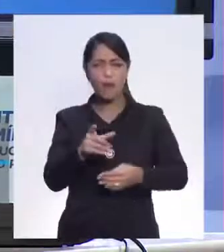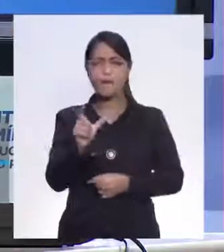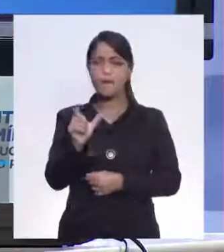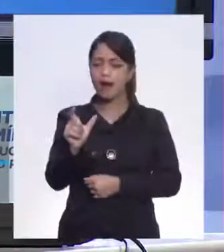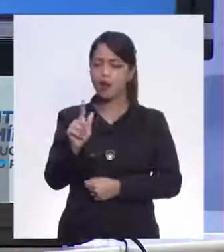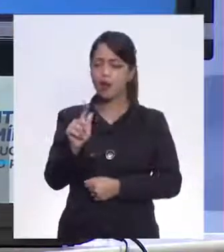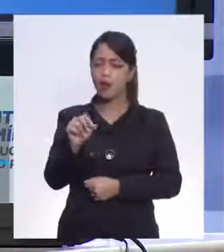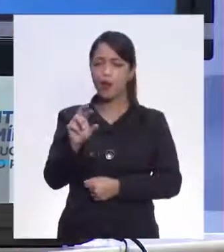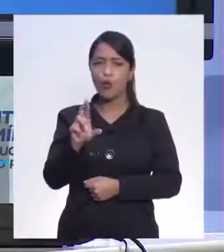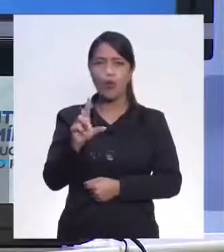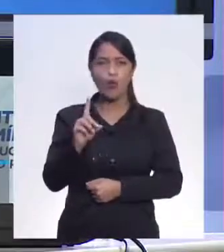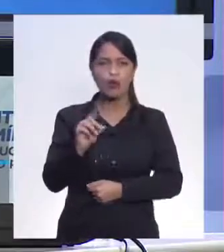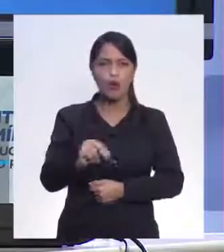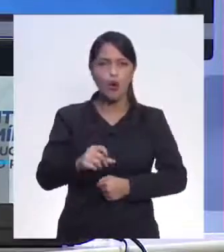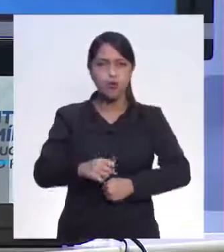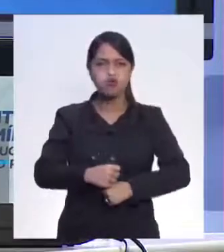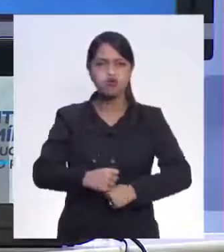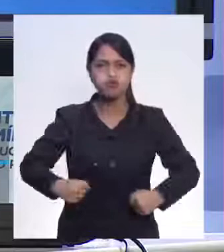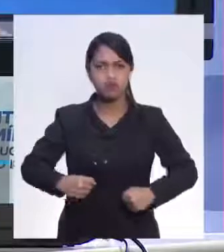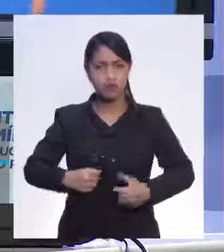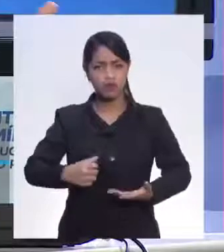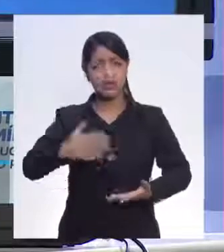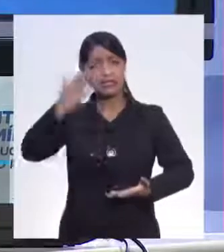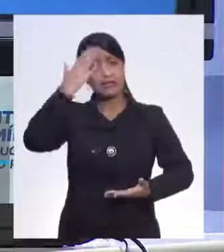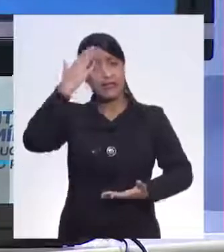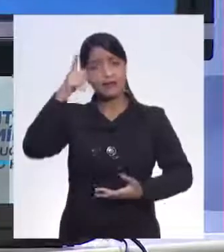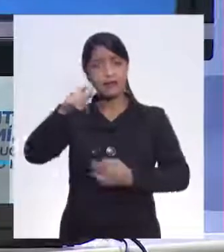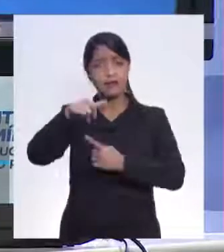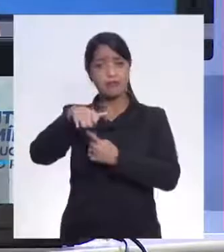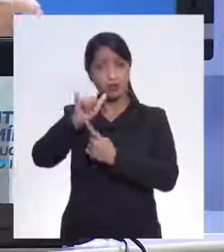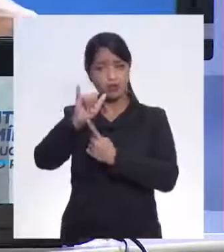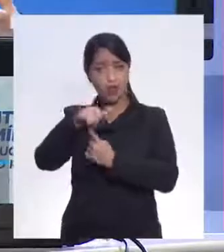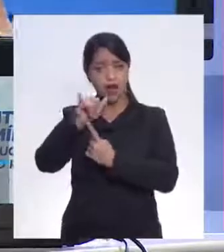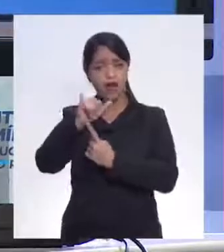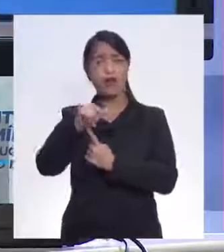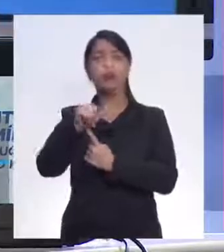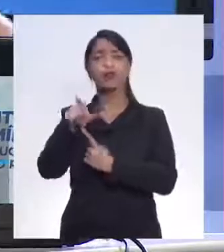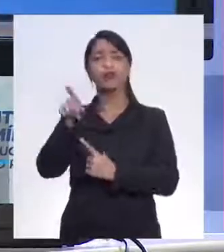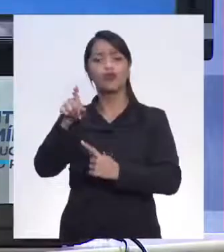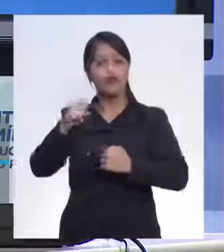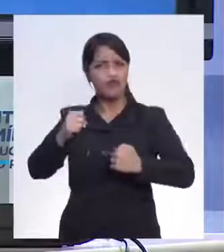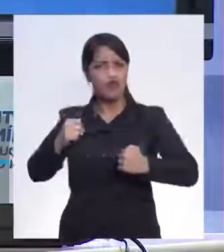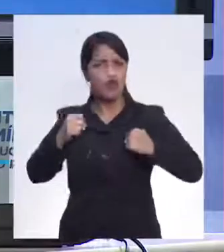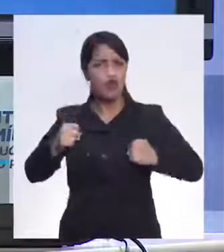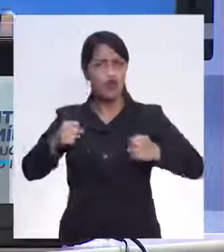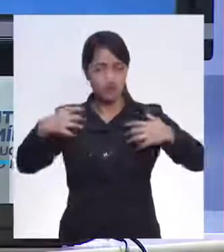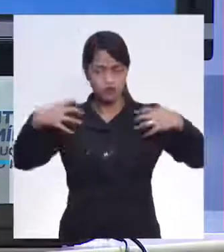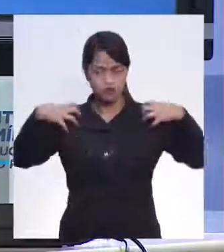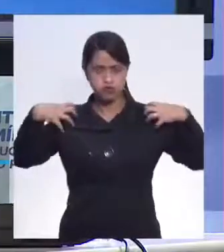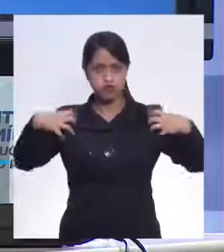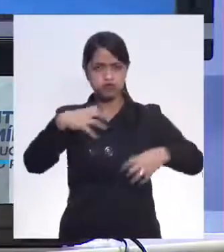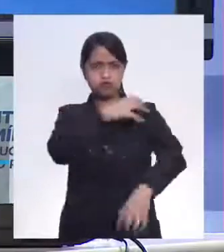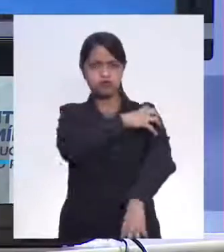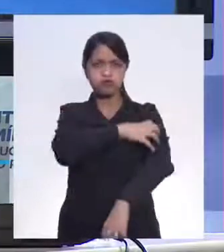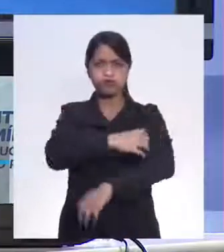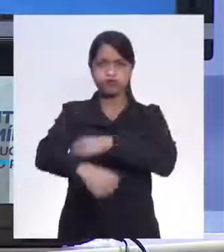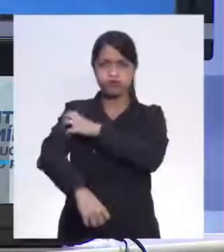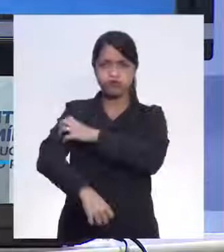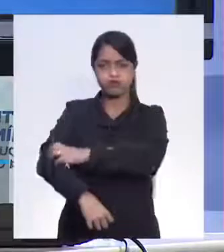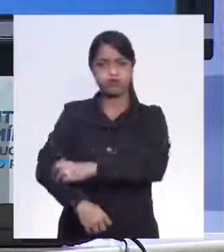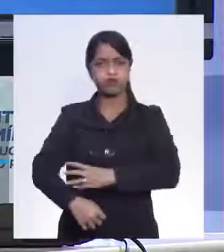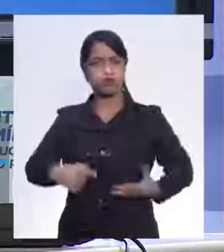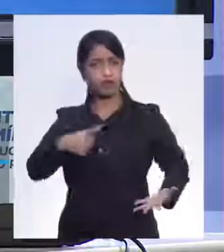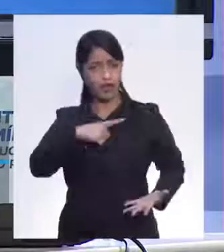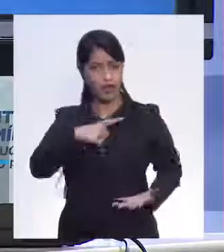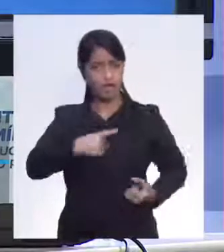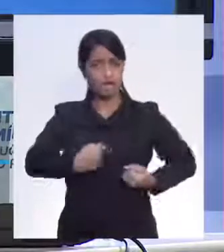Na verdade, quando a gente fala de Minotauro, a gente sabe que o Minotauro era forte. Ele tinha um corpo robusto. Para que falar gordo, gordíssimo, que come